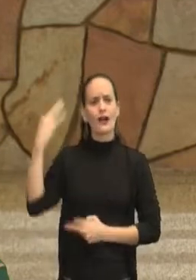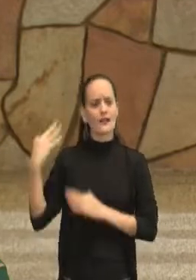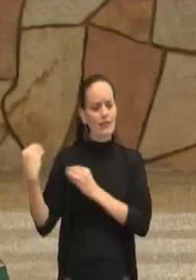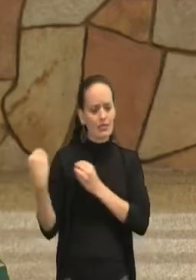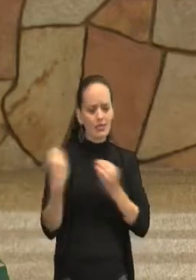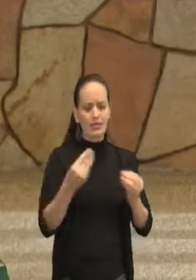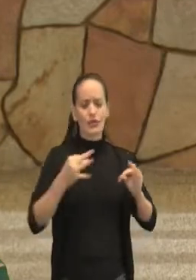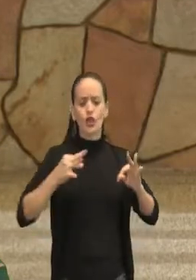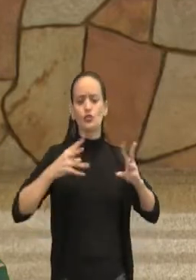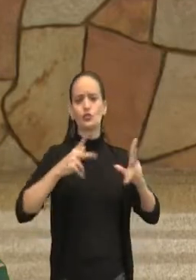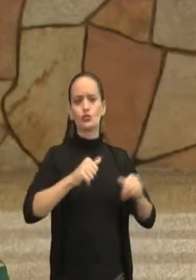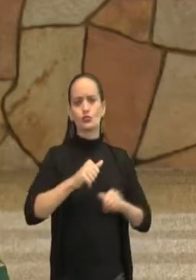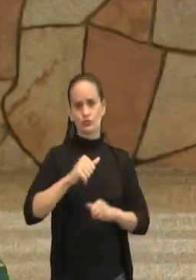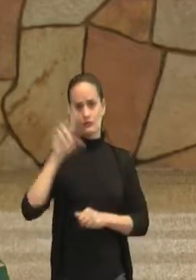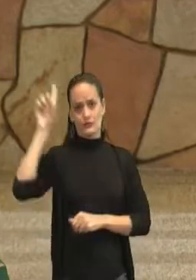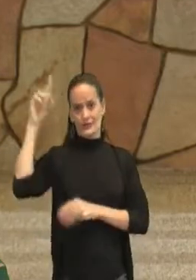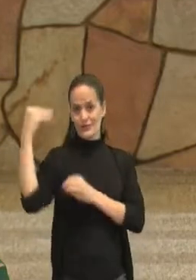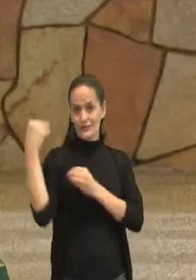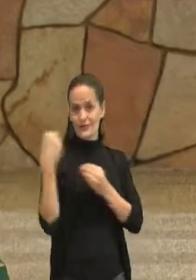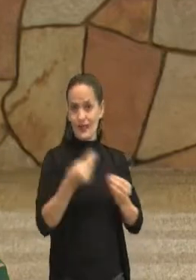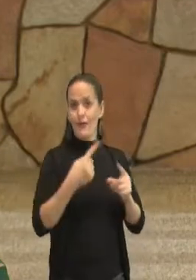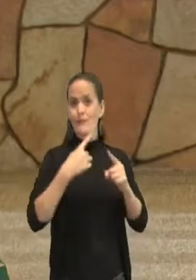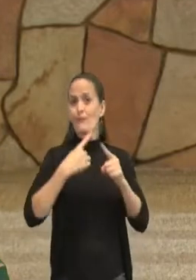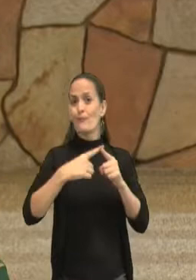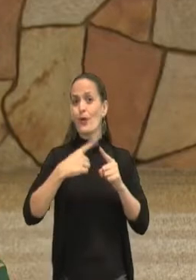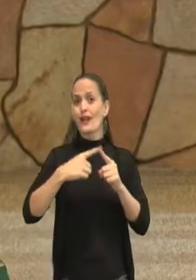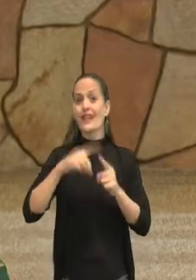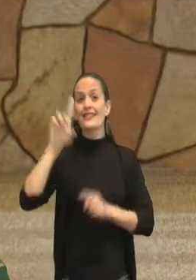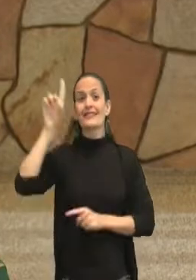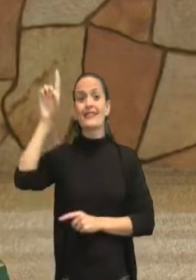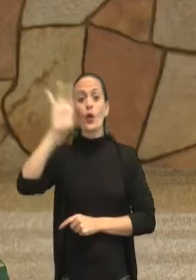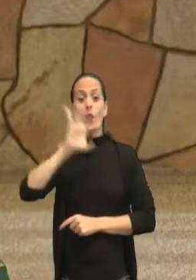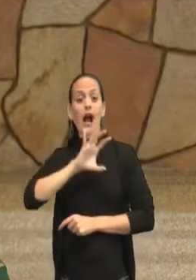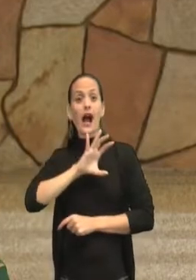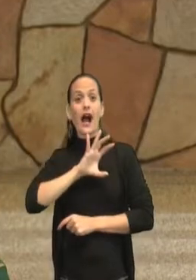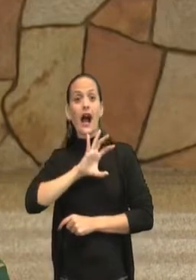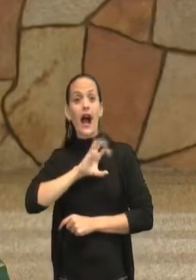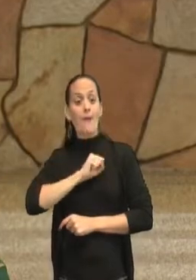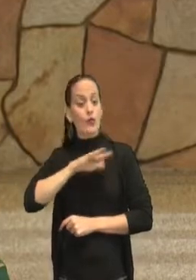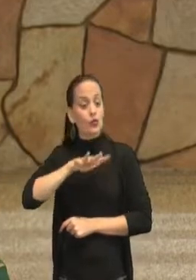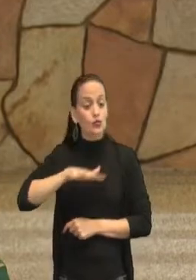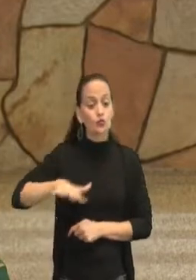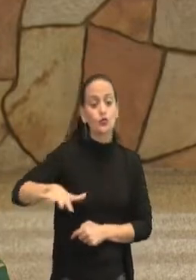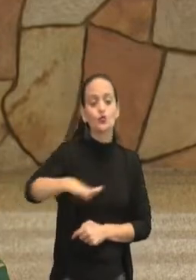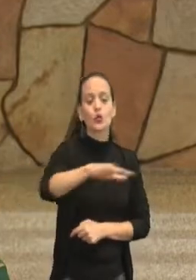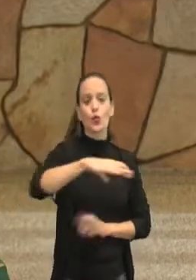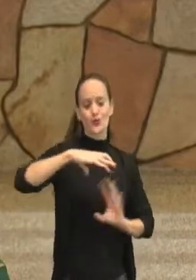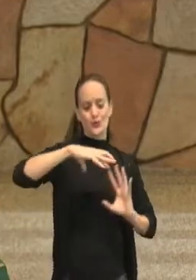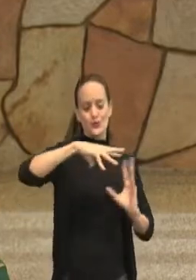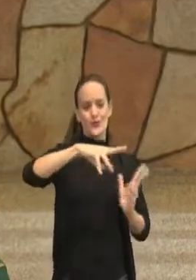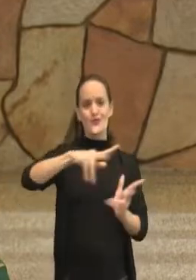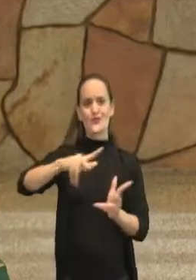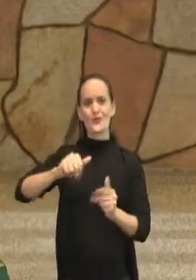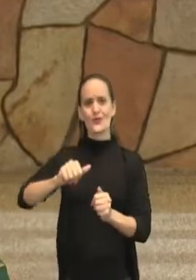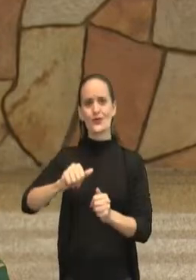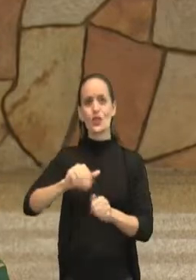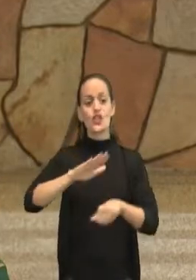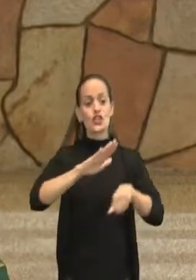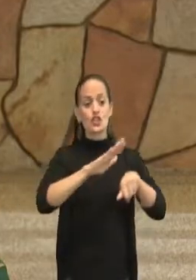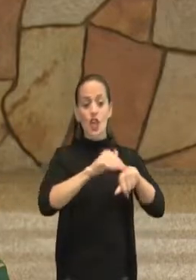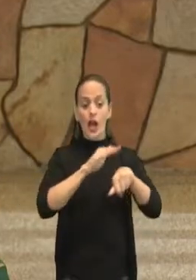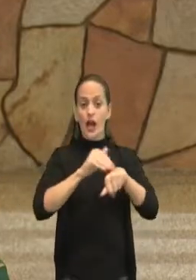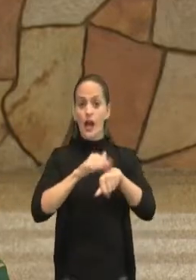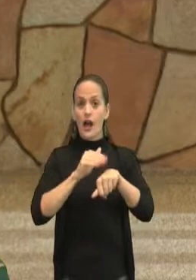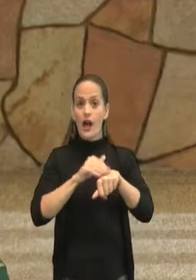todos. Porque Deus amou a todos, Ele então chamou a todos,